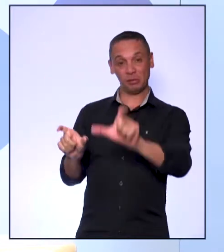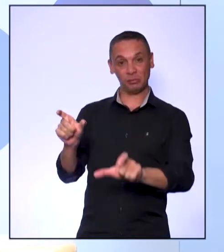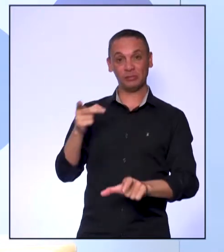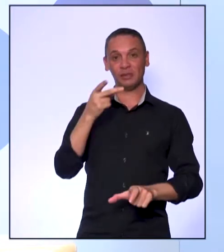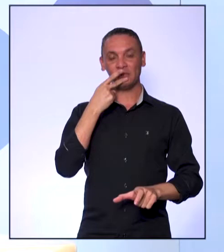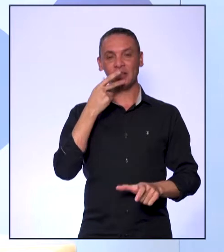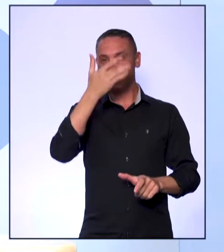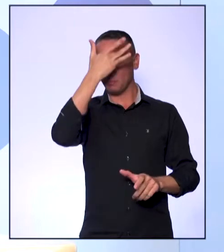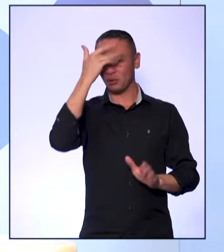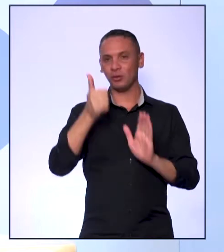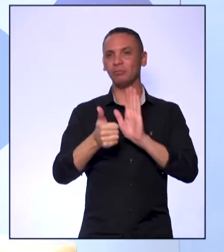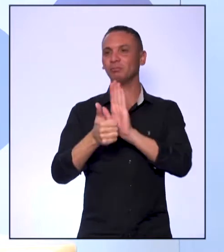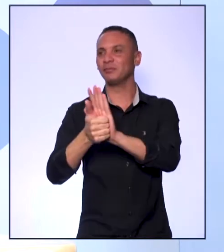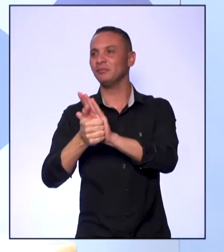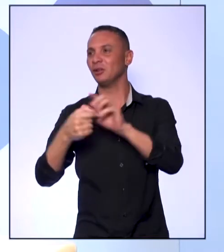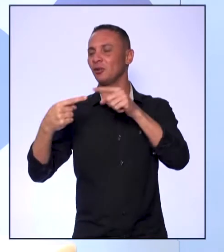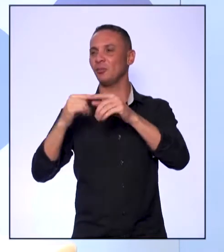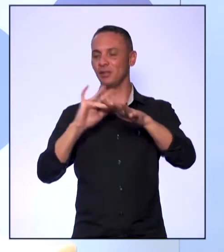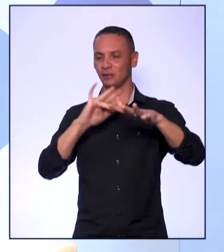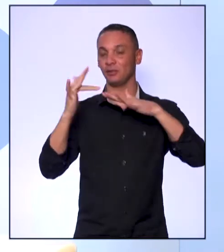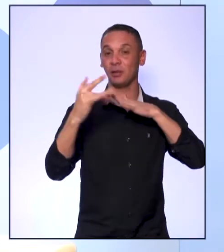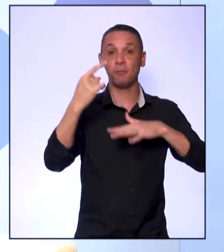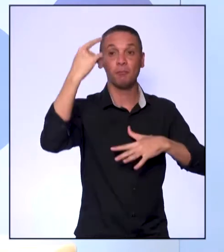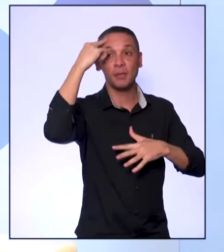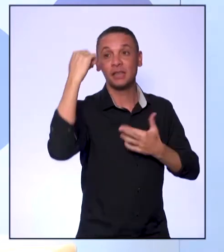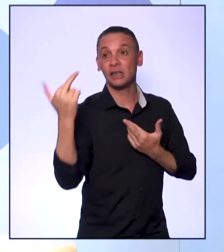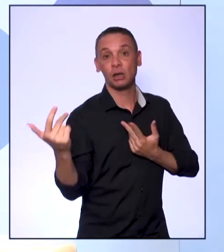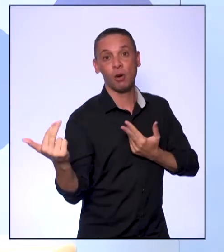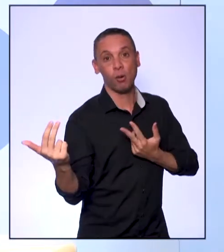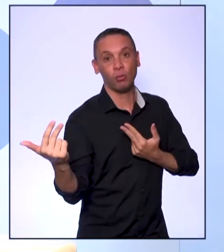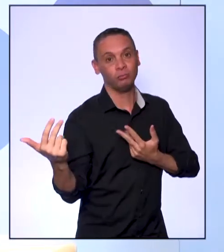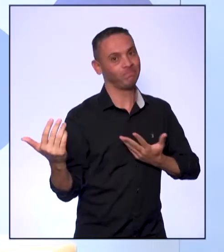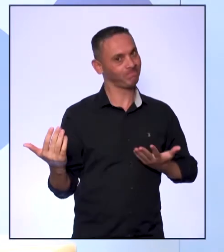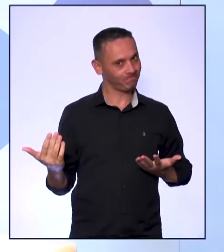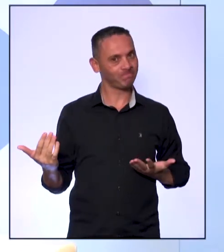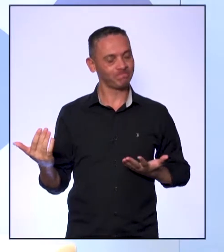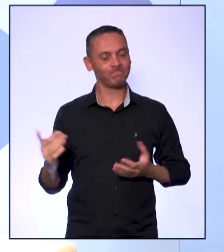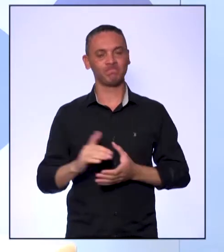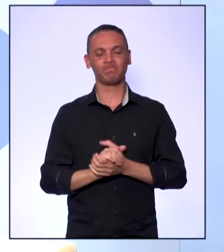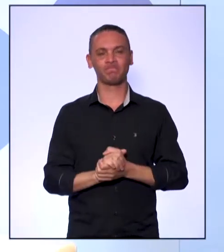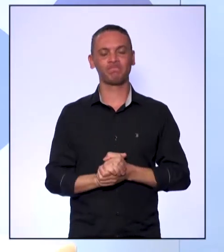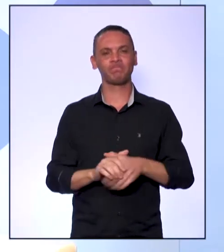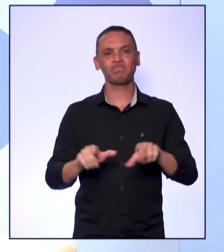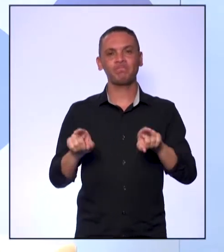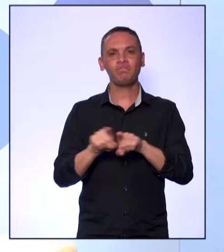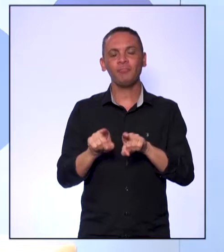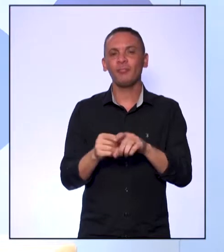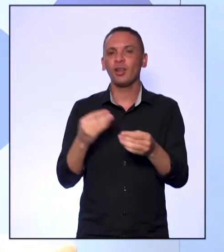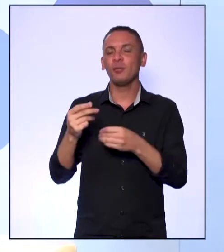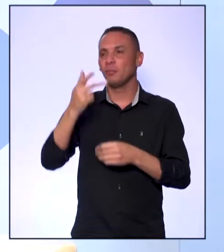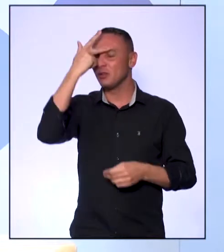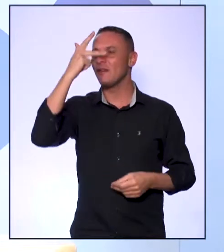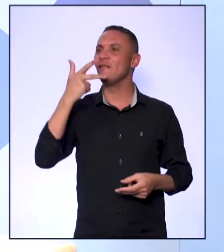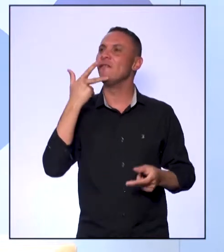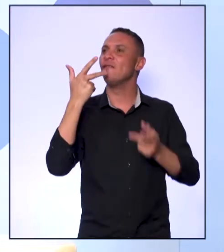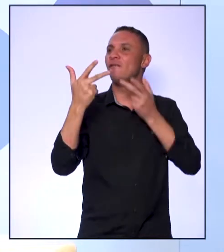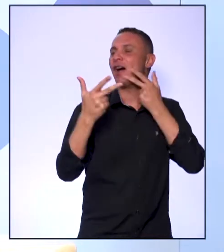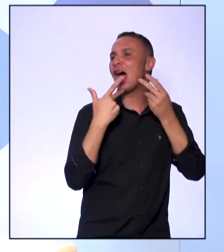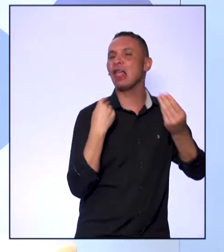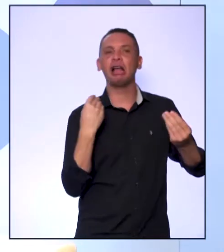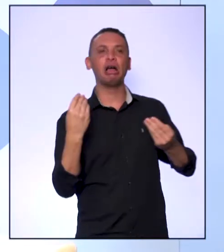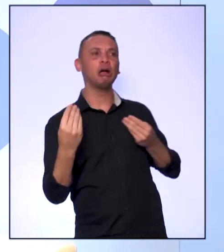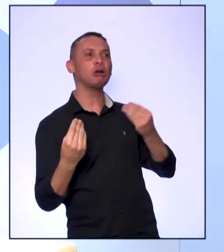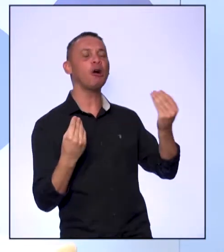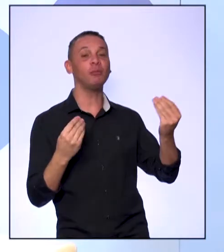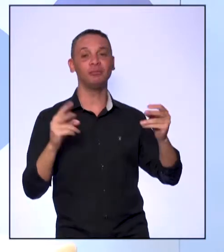segue pessoas que têm o mesmo pensamento. E, principalmente, na maneira de falar, né? Depende do